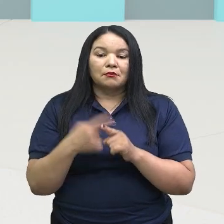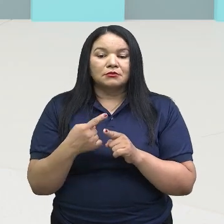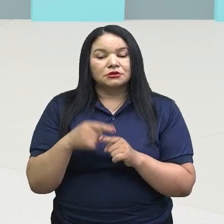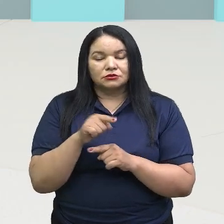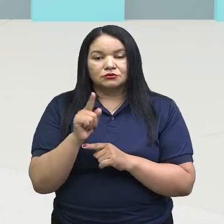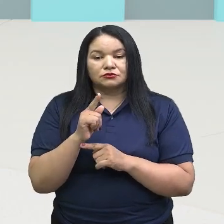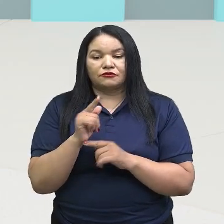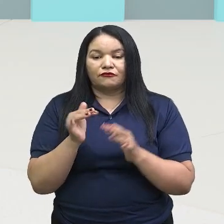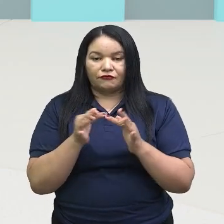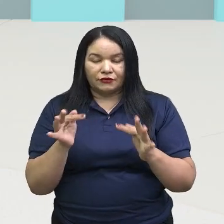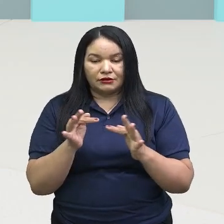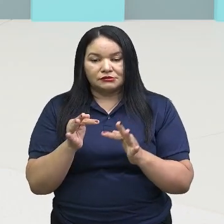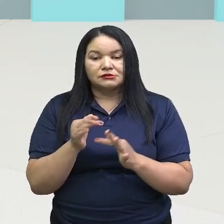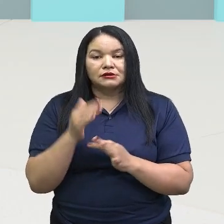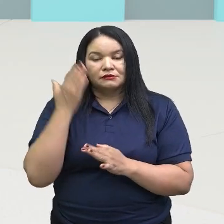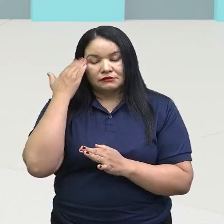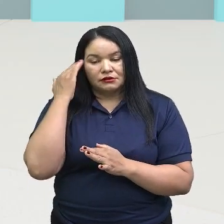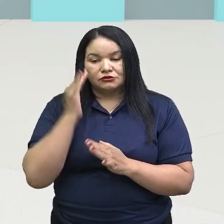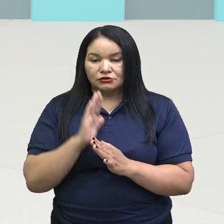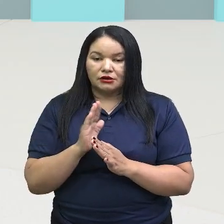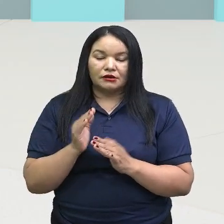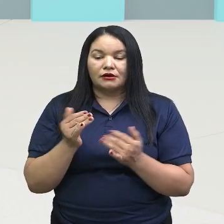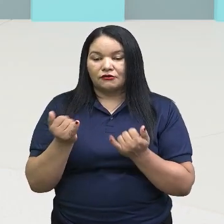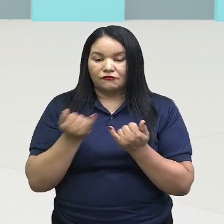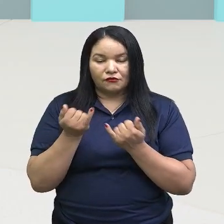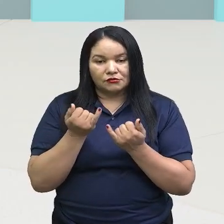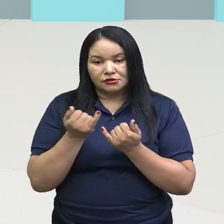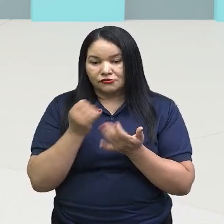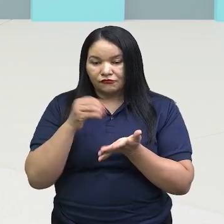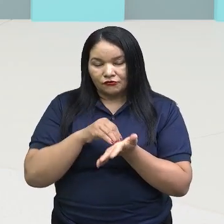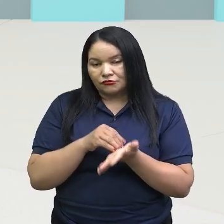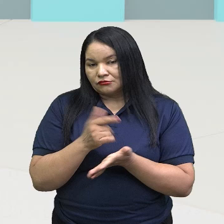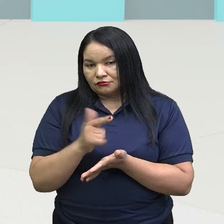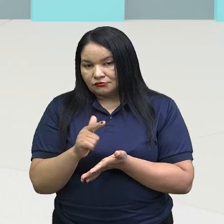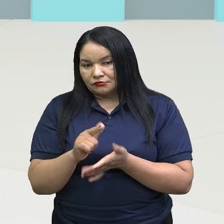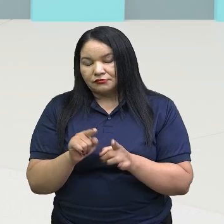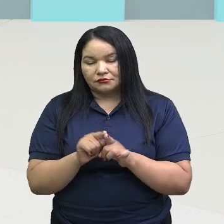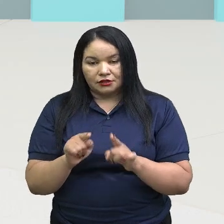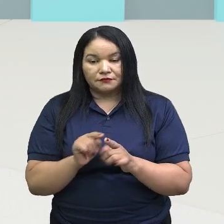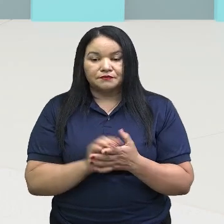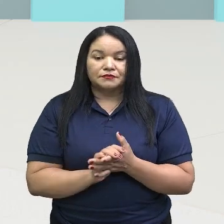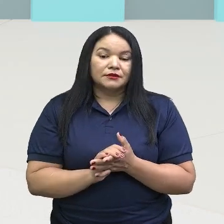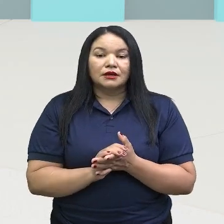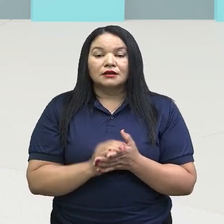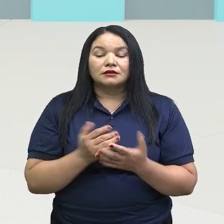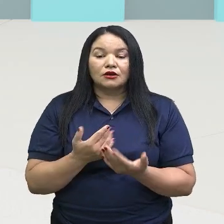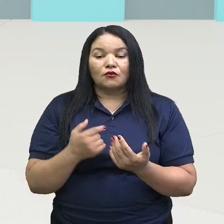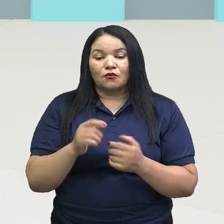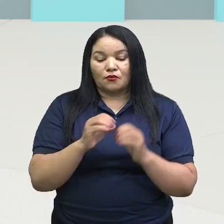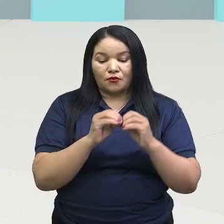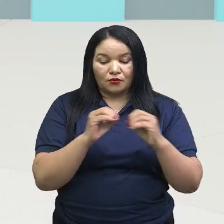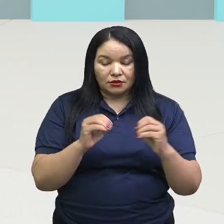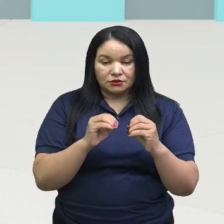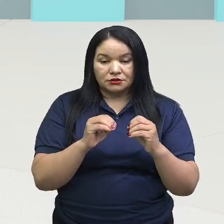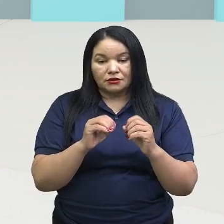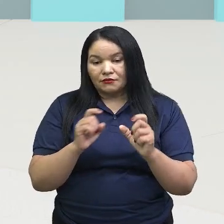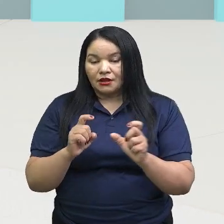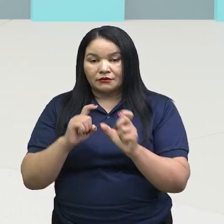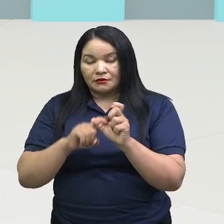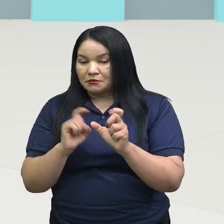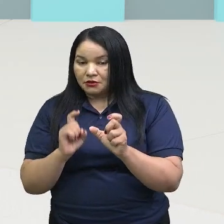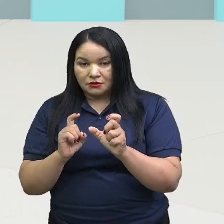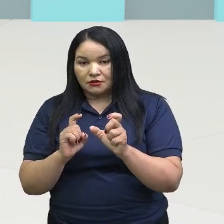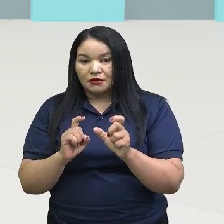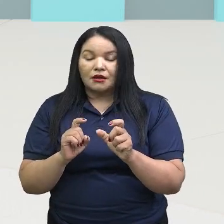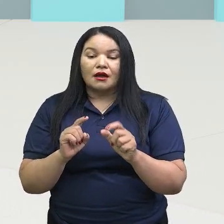Pedro, porque está faltando alguma informação. Então, como são orações independentes, uma não precisa da